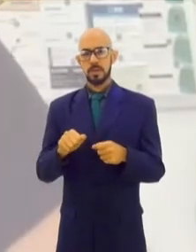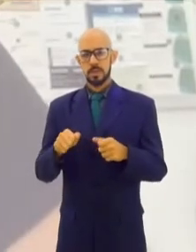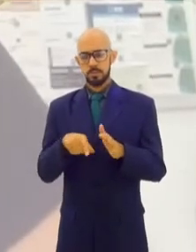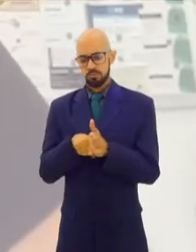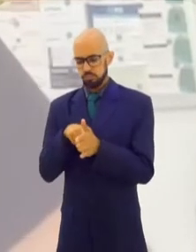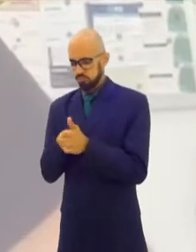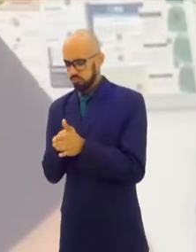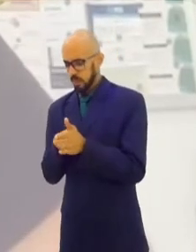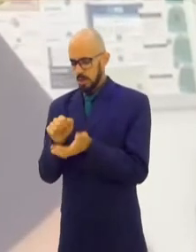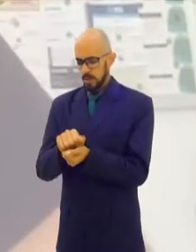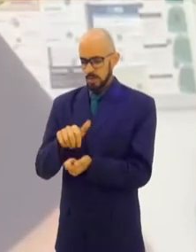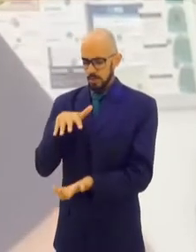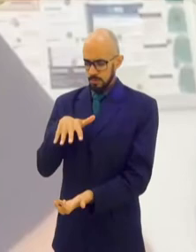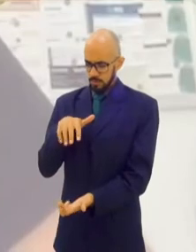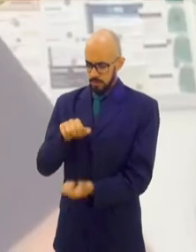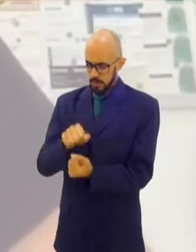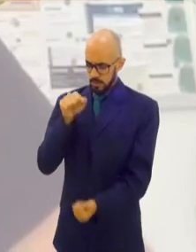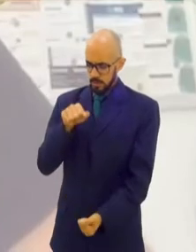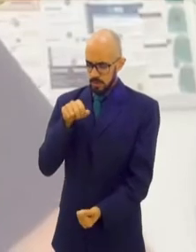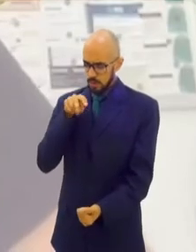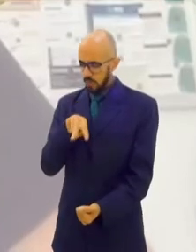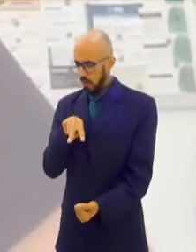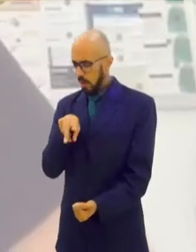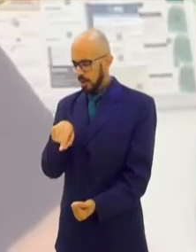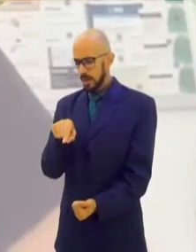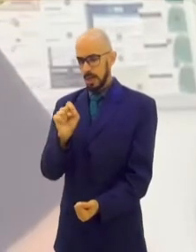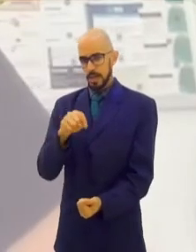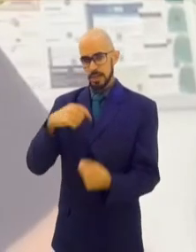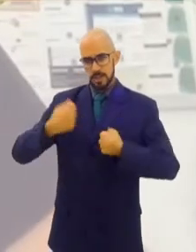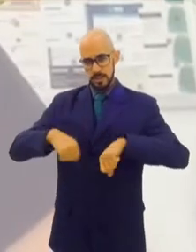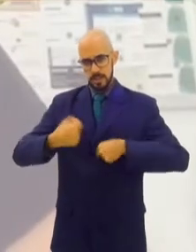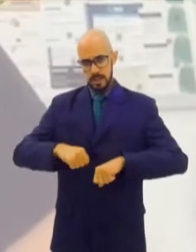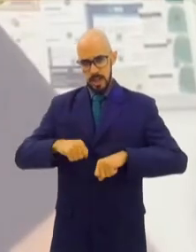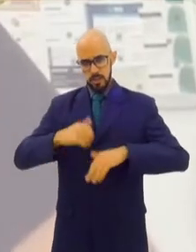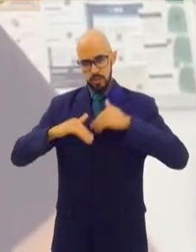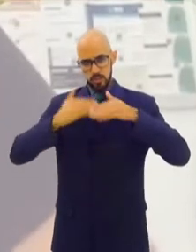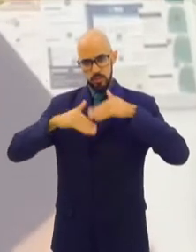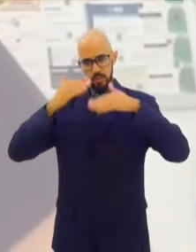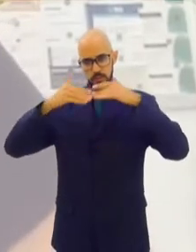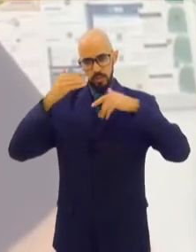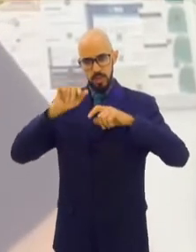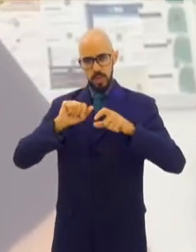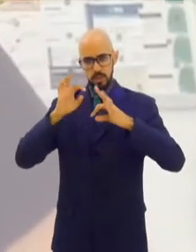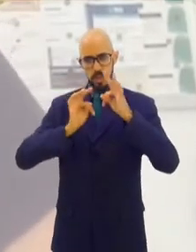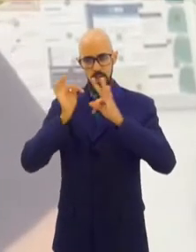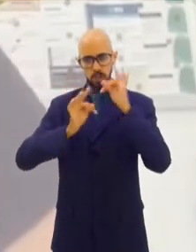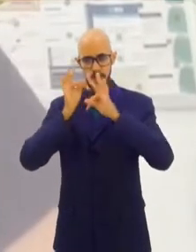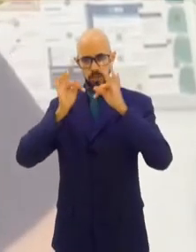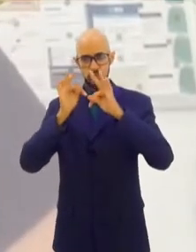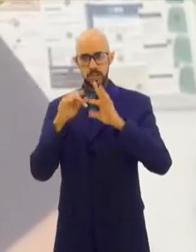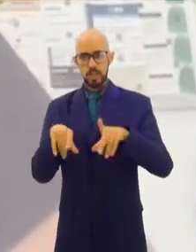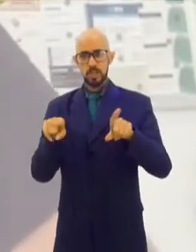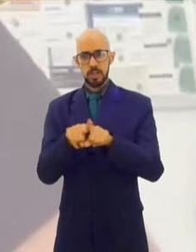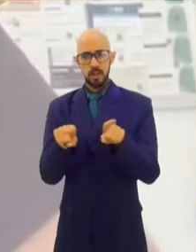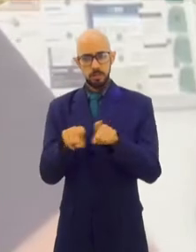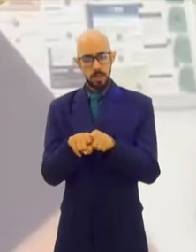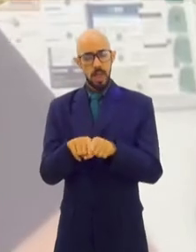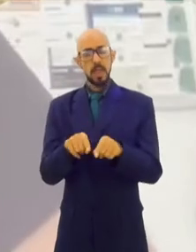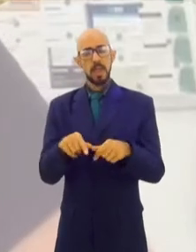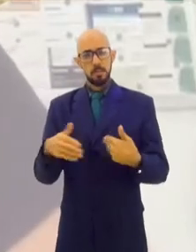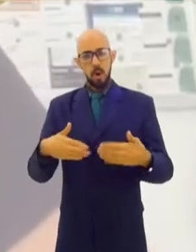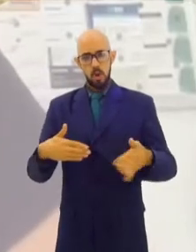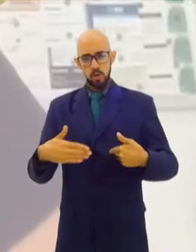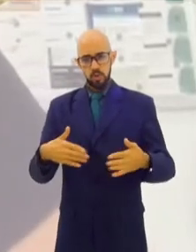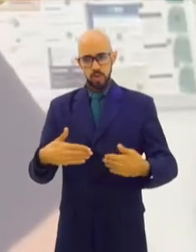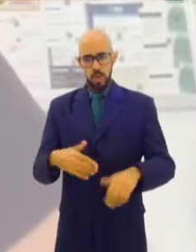Materno eu deixo muito claro pé e aumento da necessidade de desenvolvimento tecnológico E aí aumento